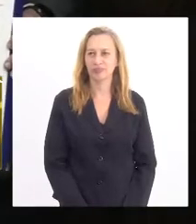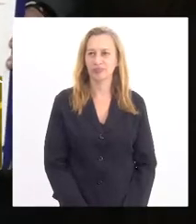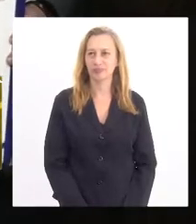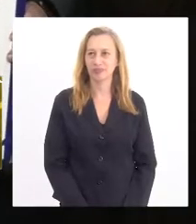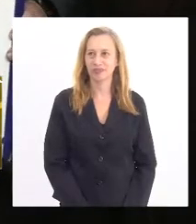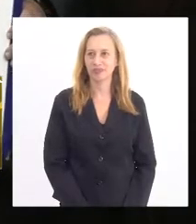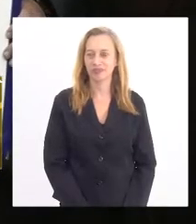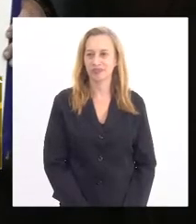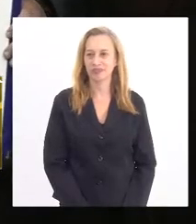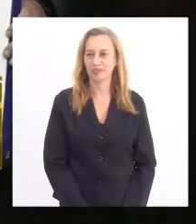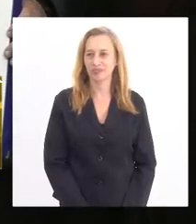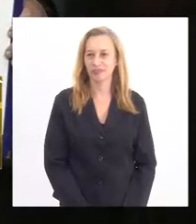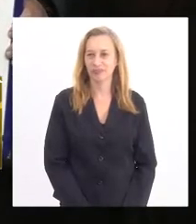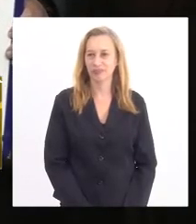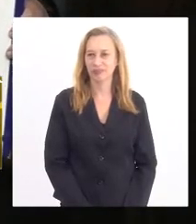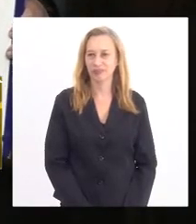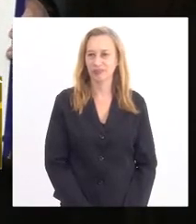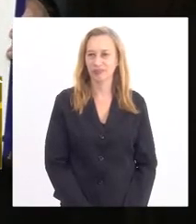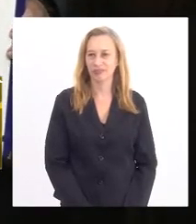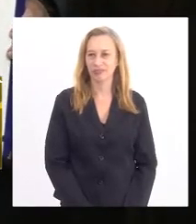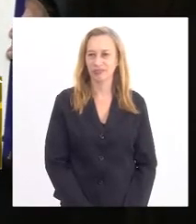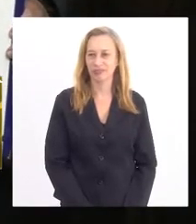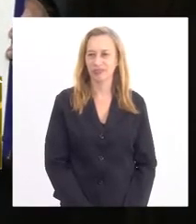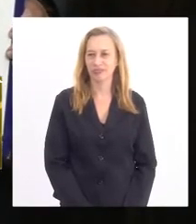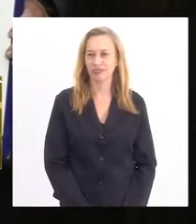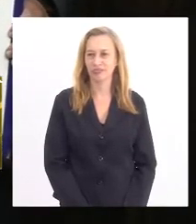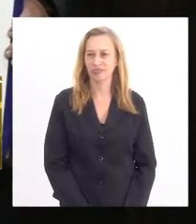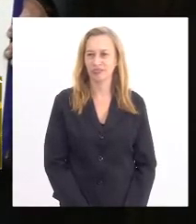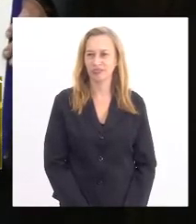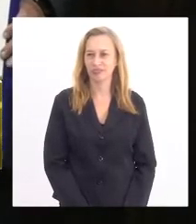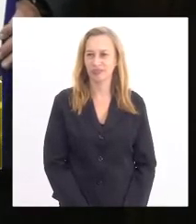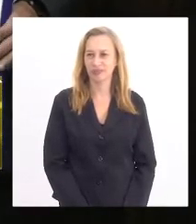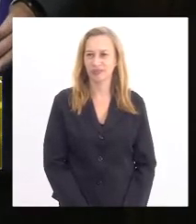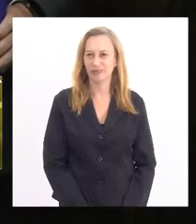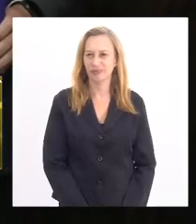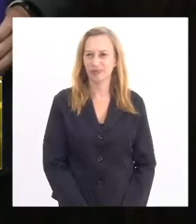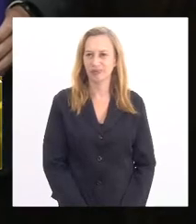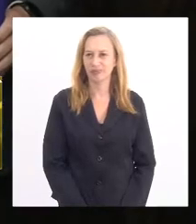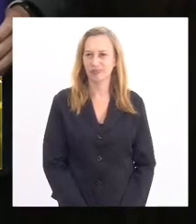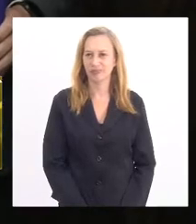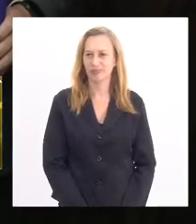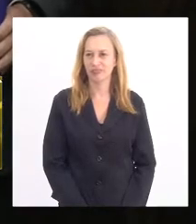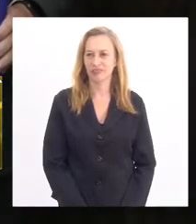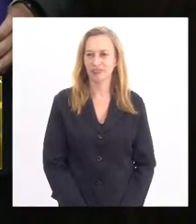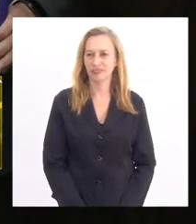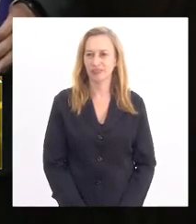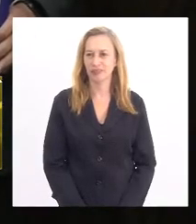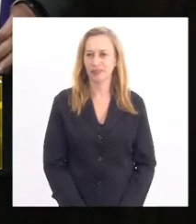E aí E aí